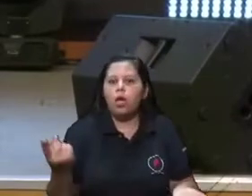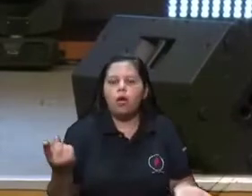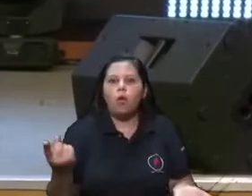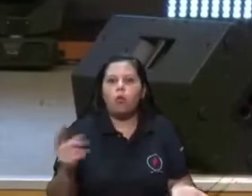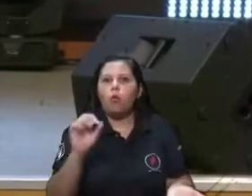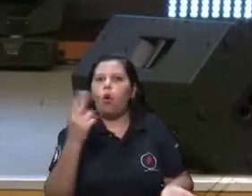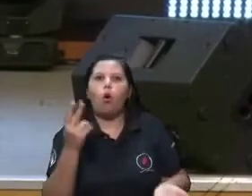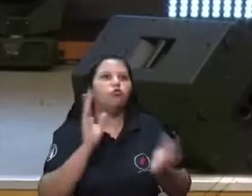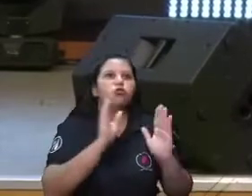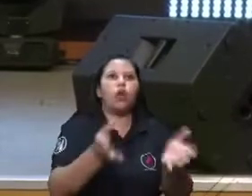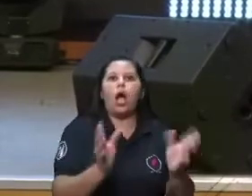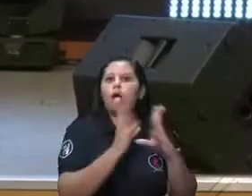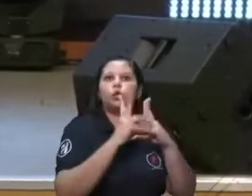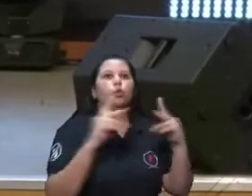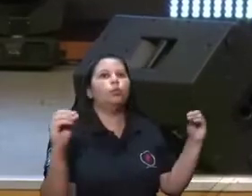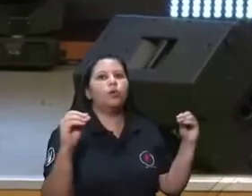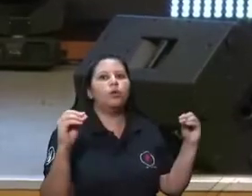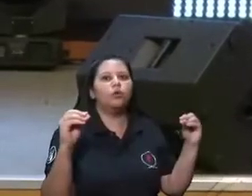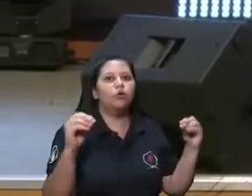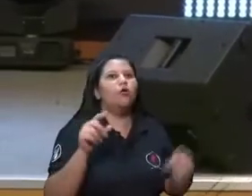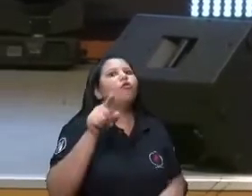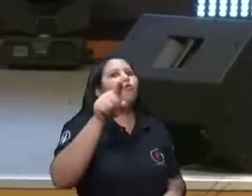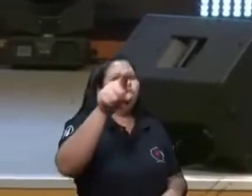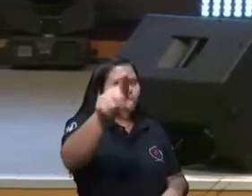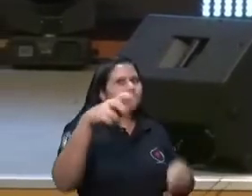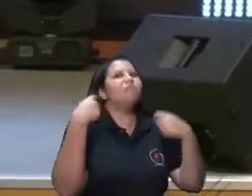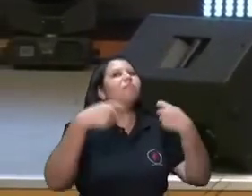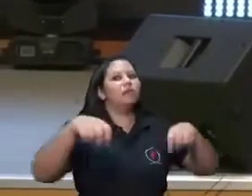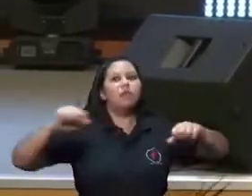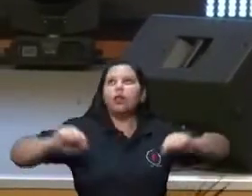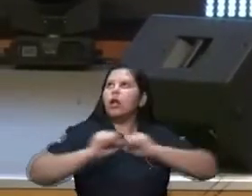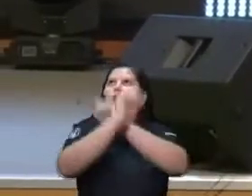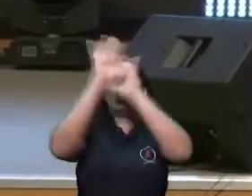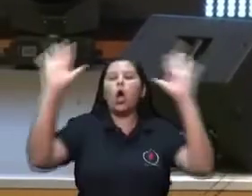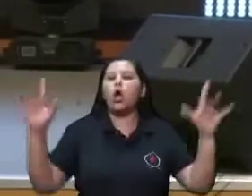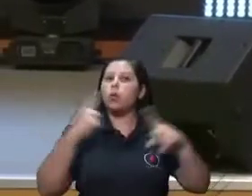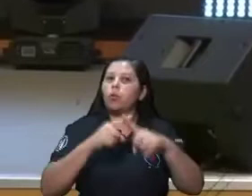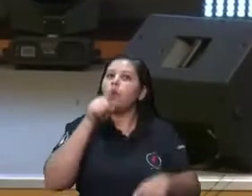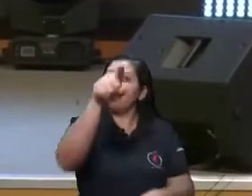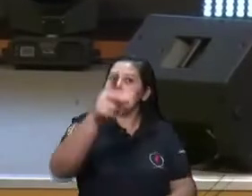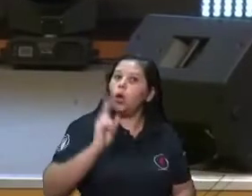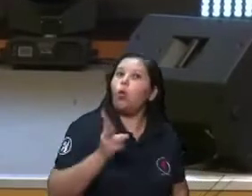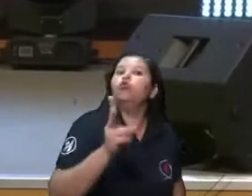você já teria mais um motivo para dizer glória esta noite.